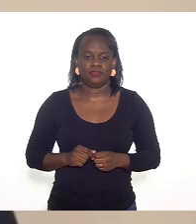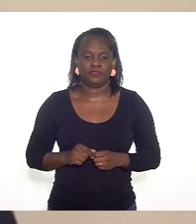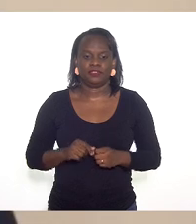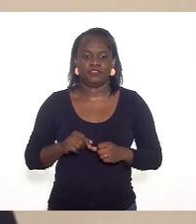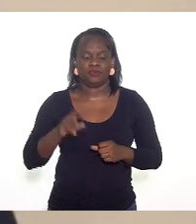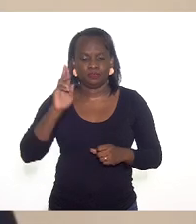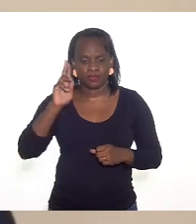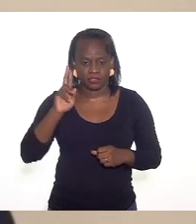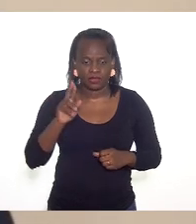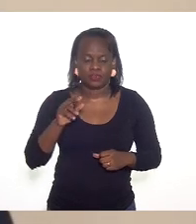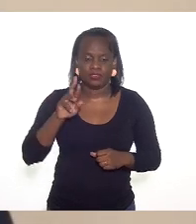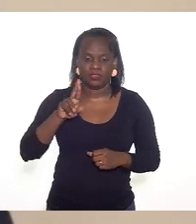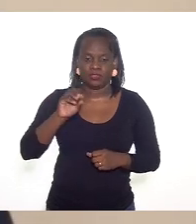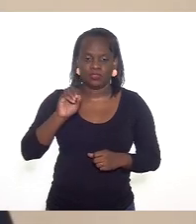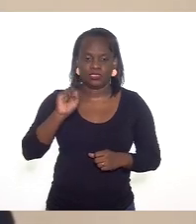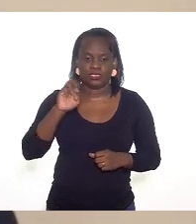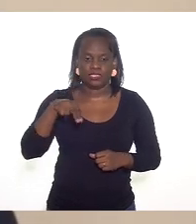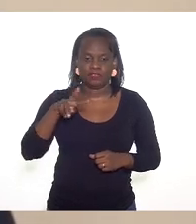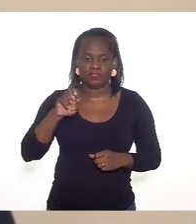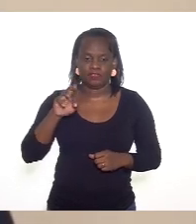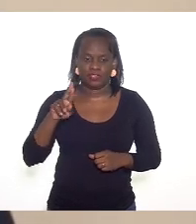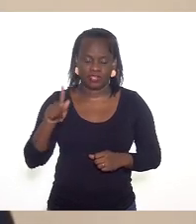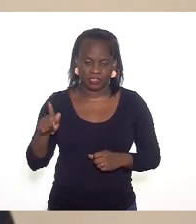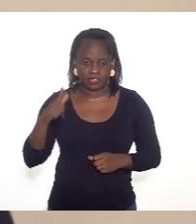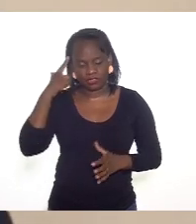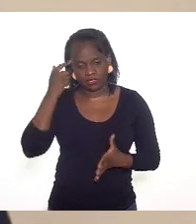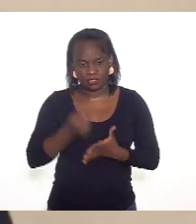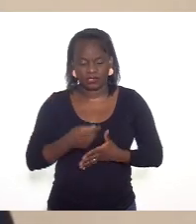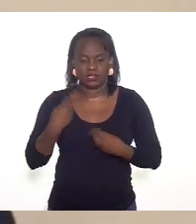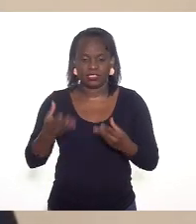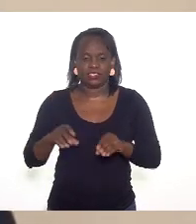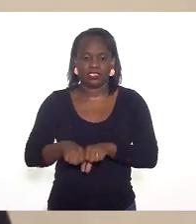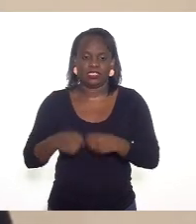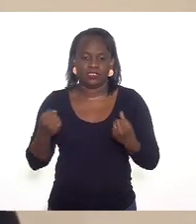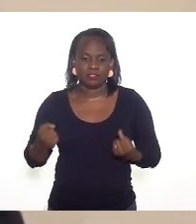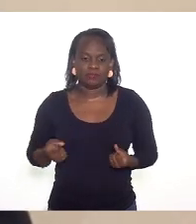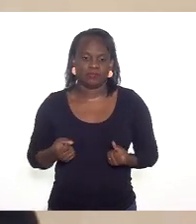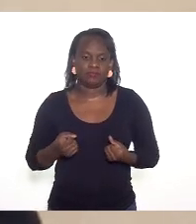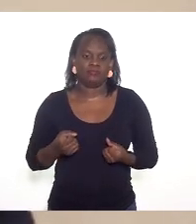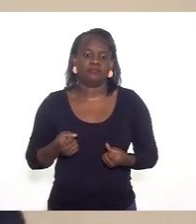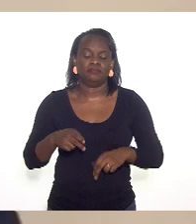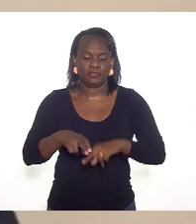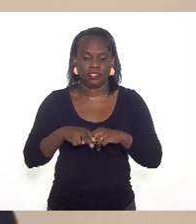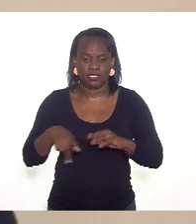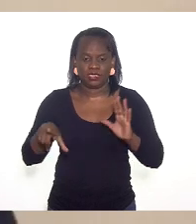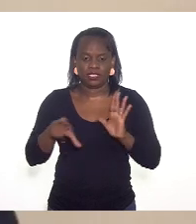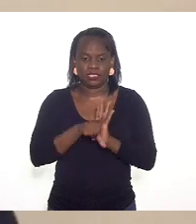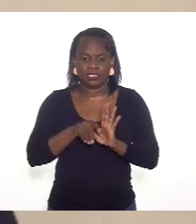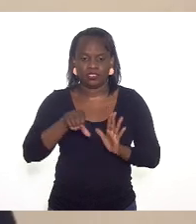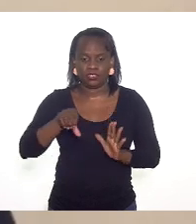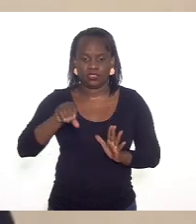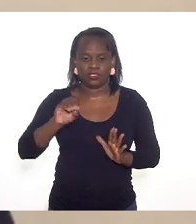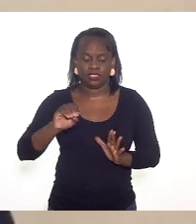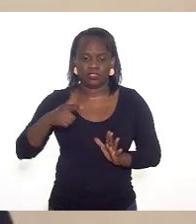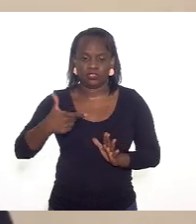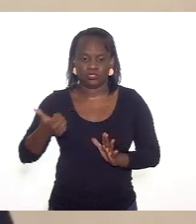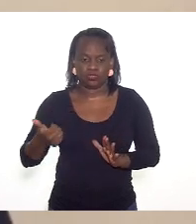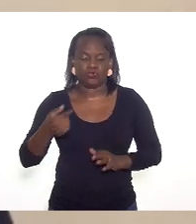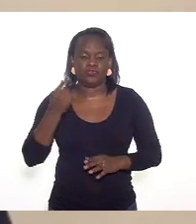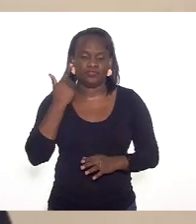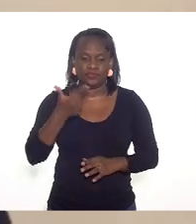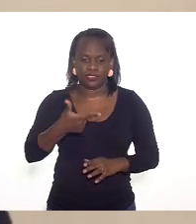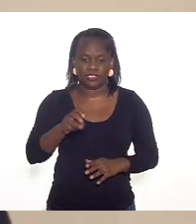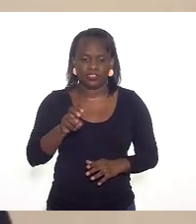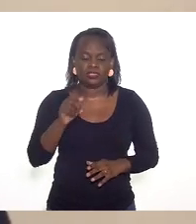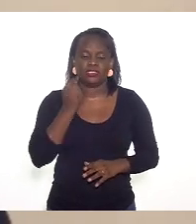Autoria, deputado Rosenberg Reis. O parecer é para prejudicabilidade por conta da lei 9021, de 25 de setembro